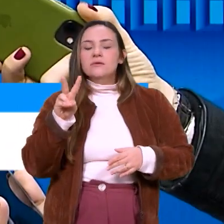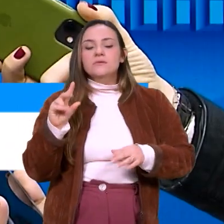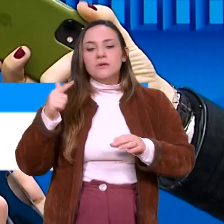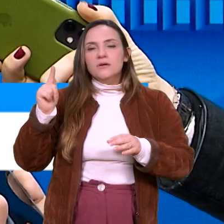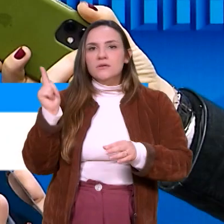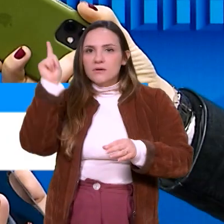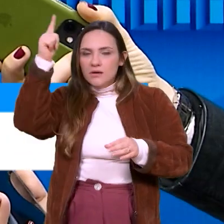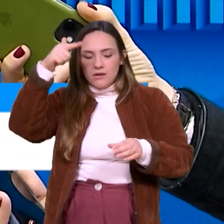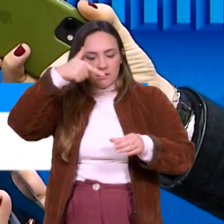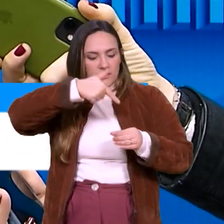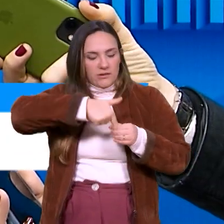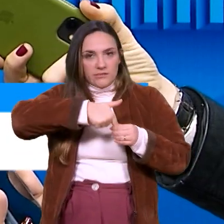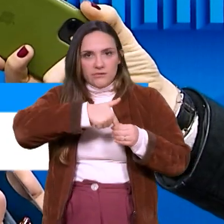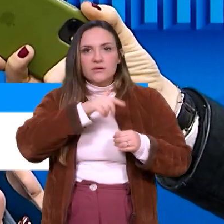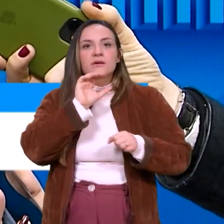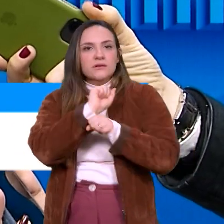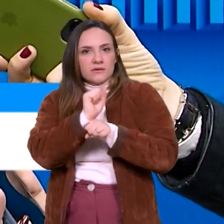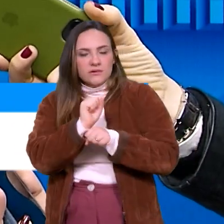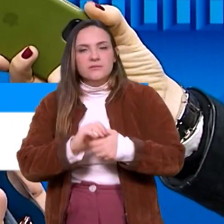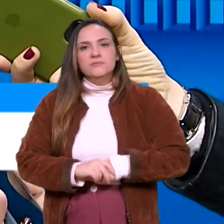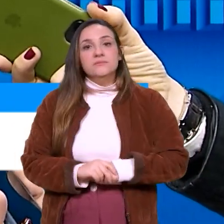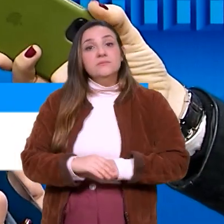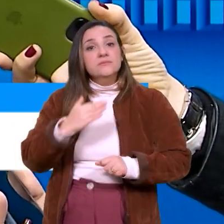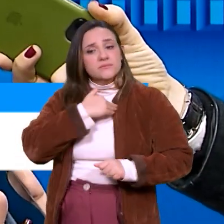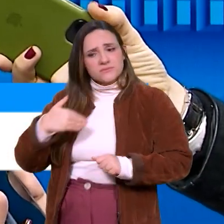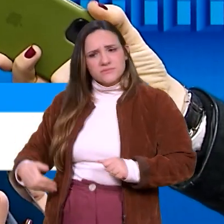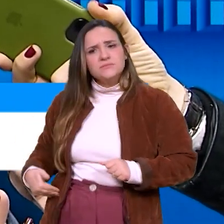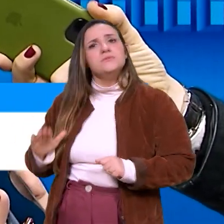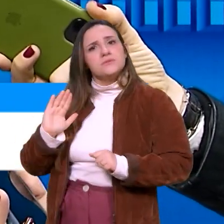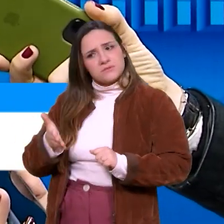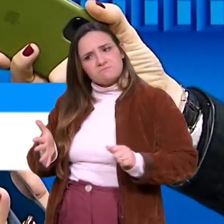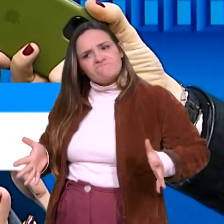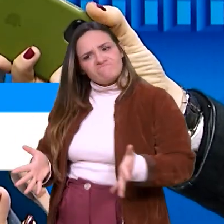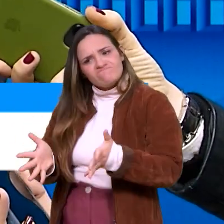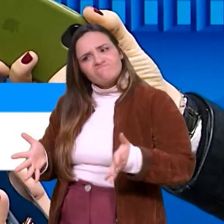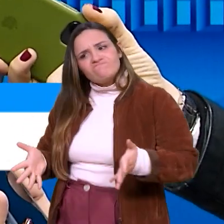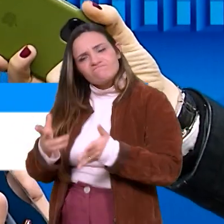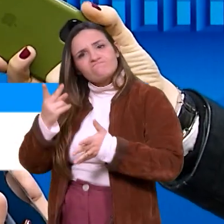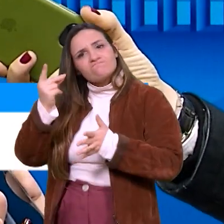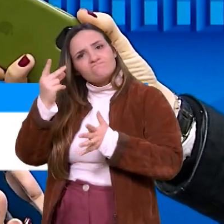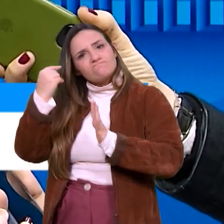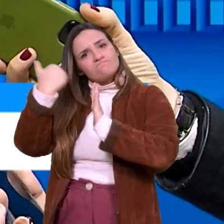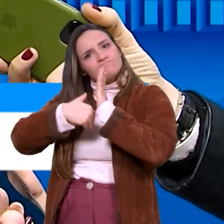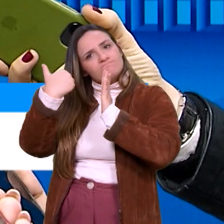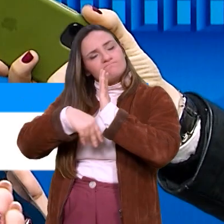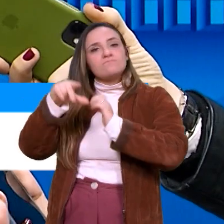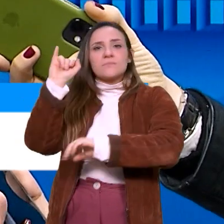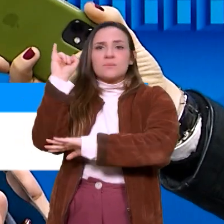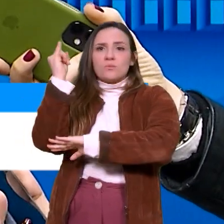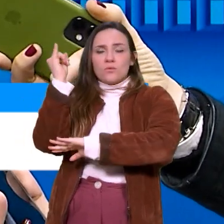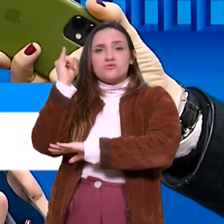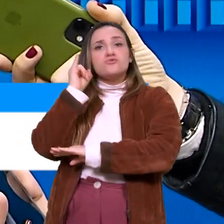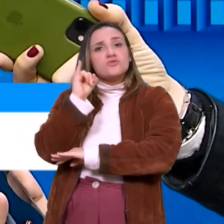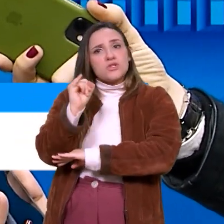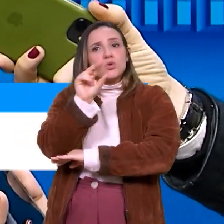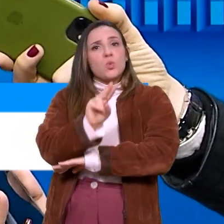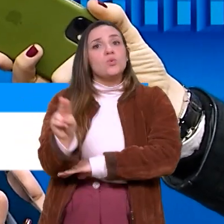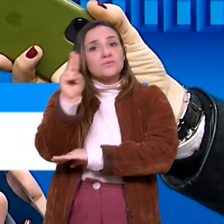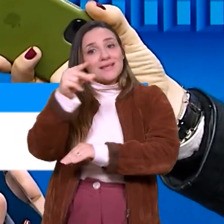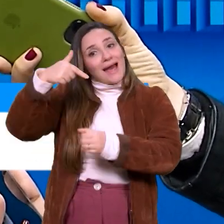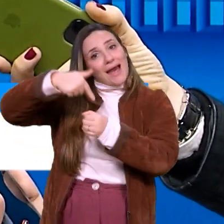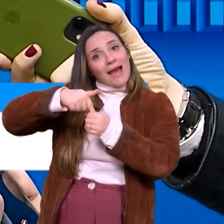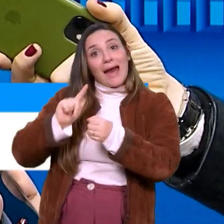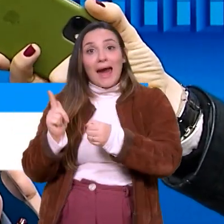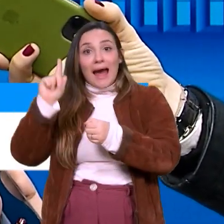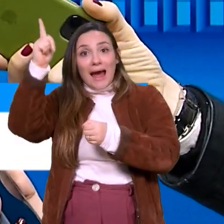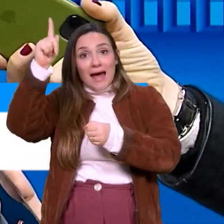O governo está dando incentivo para o transporte público, que são os ônibus aqui na capital. Esse